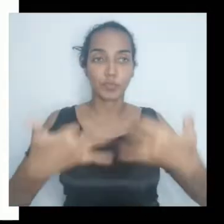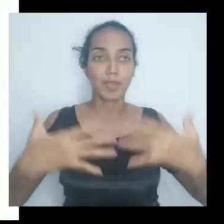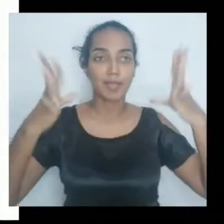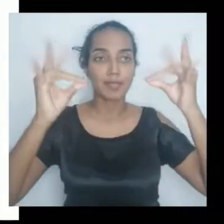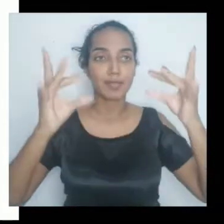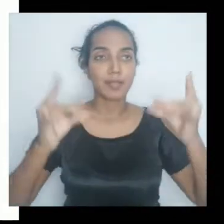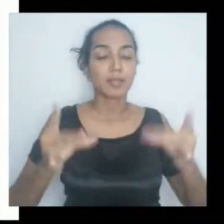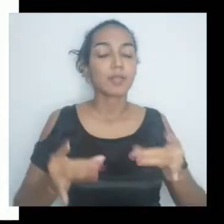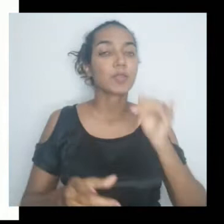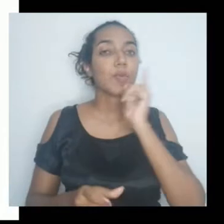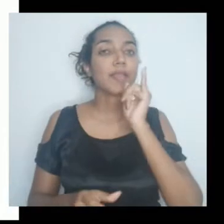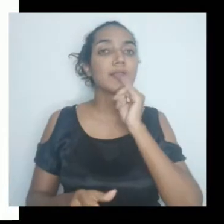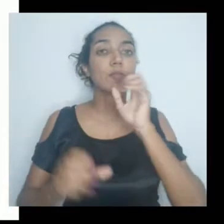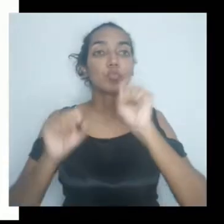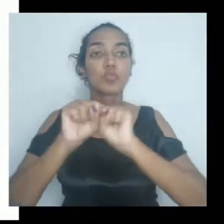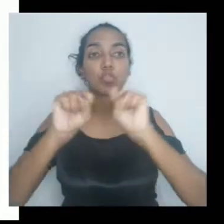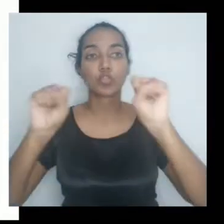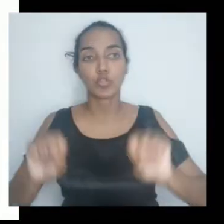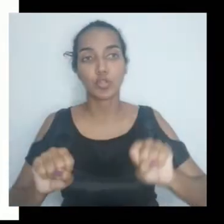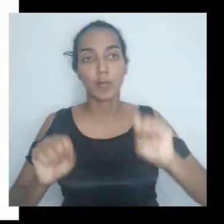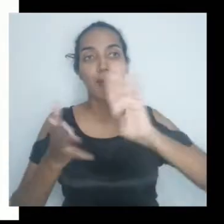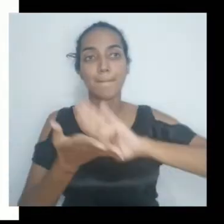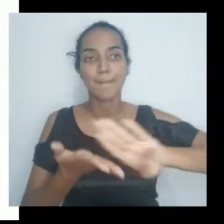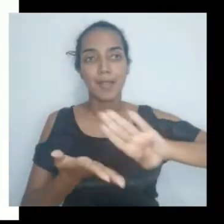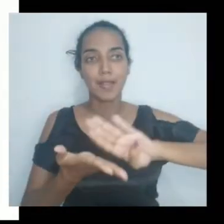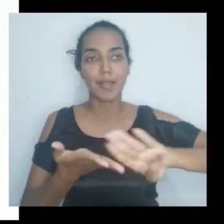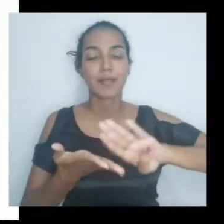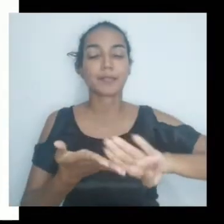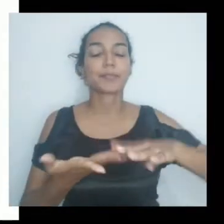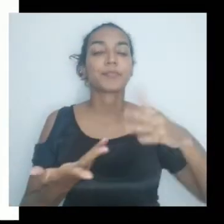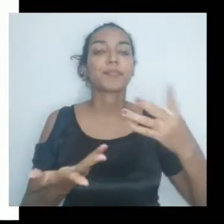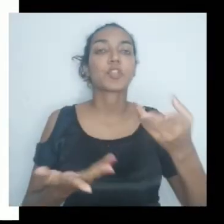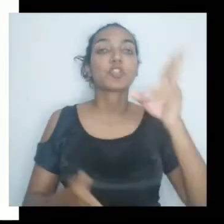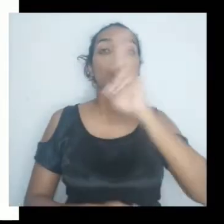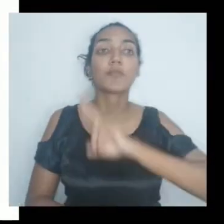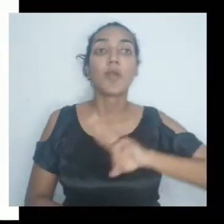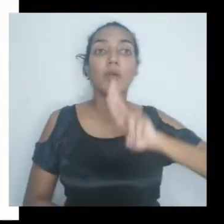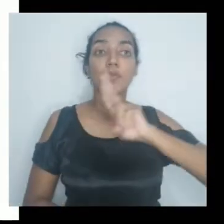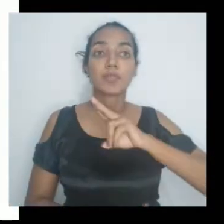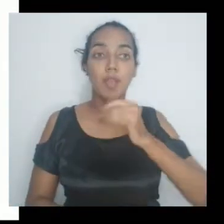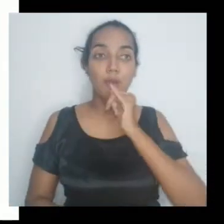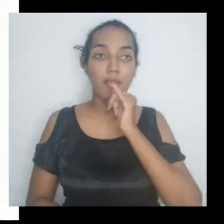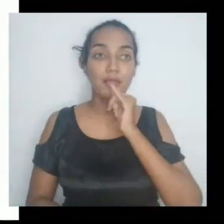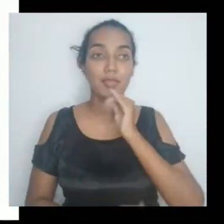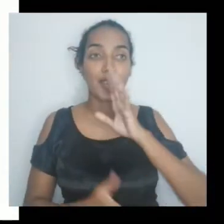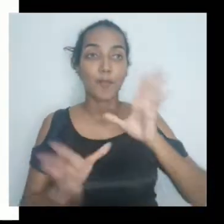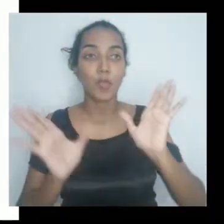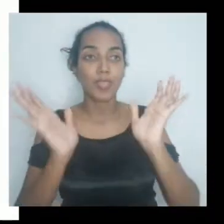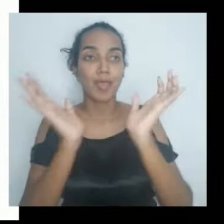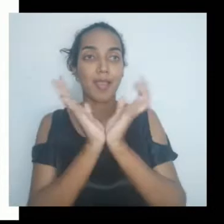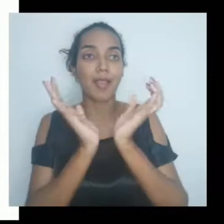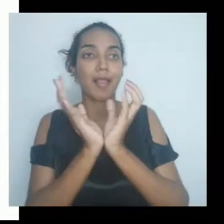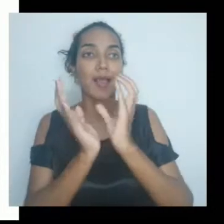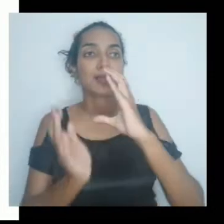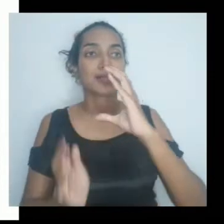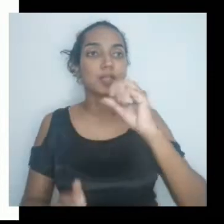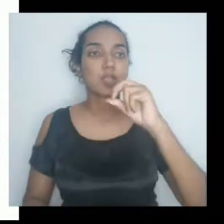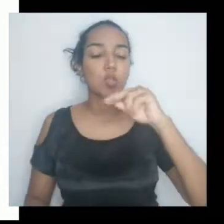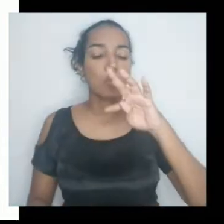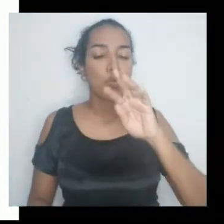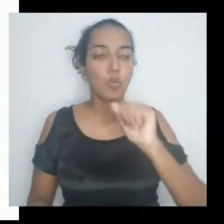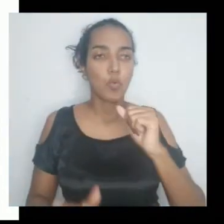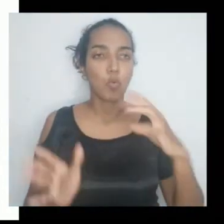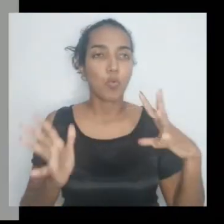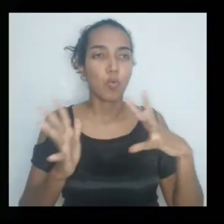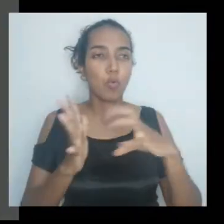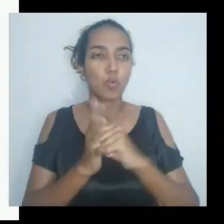sistema bancário, voltando ao nosso sistema bancário. A gente vai utilizar o exemplo da classe conta, que a gente já falou em outras aulas, e vai estender essa